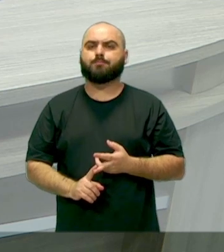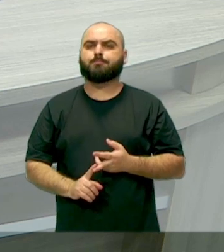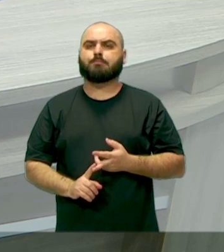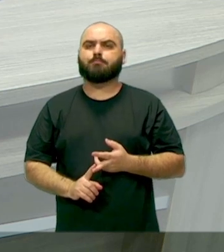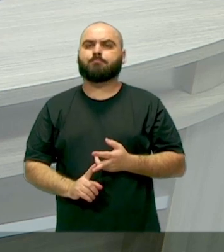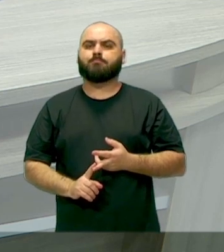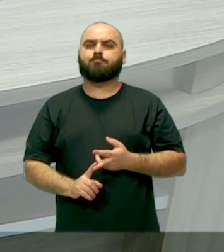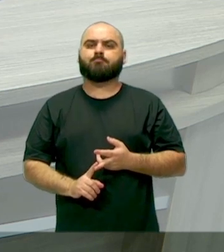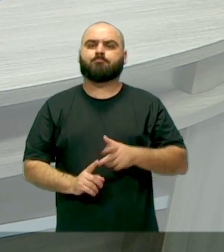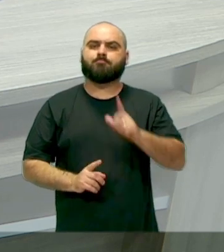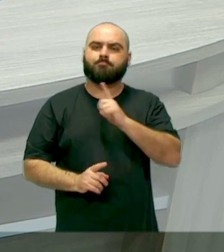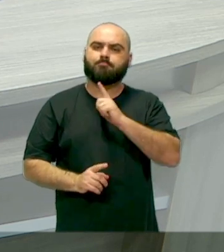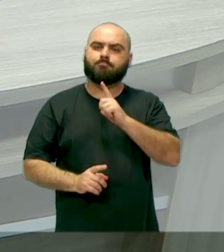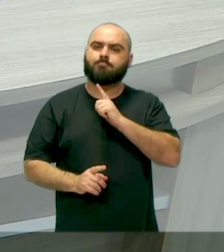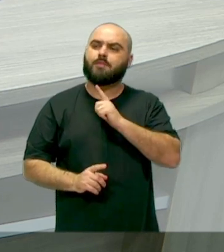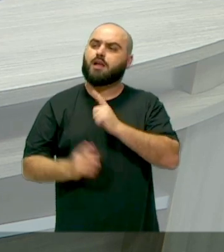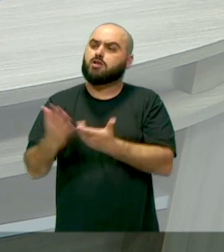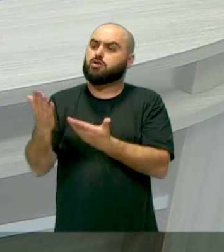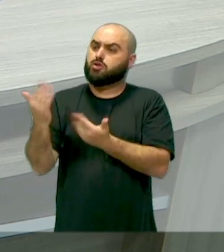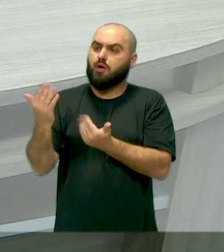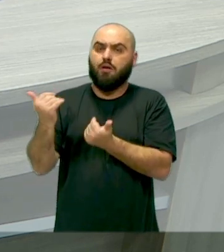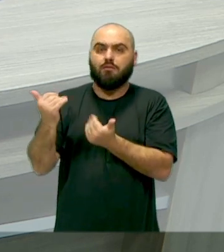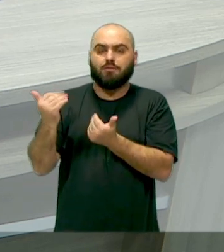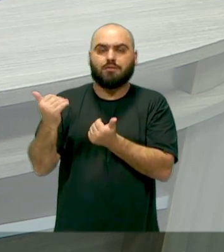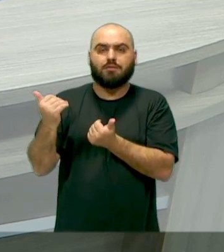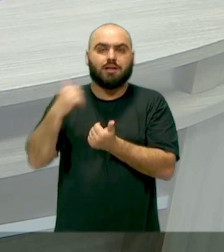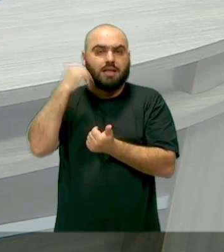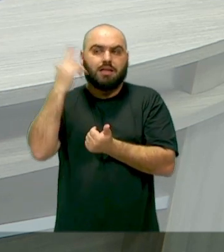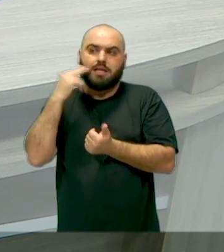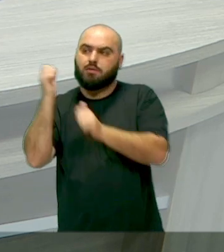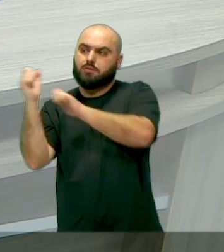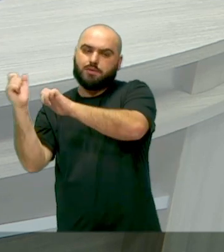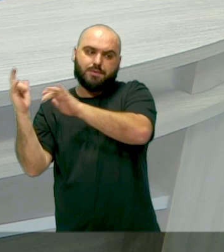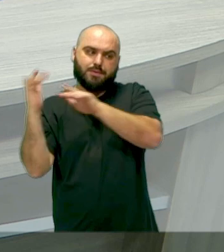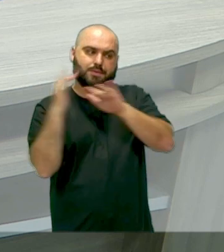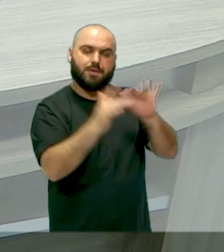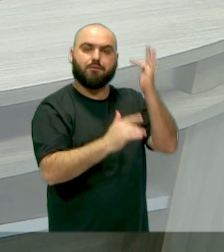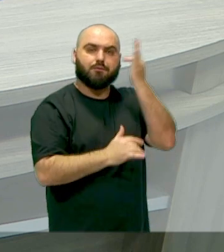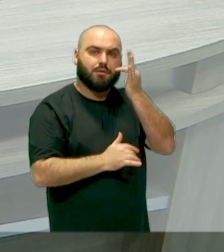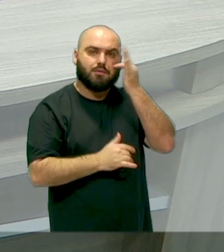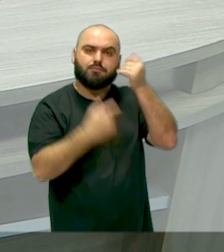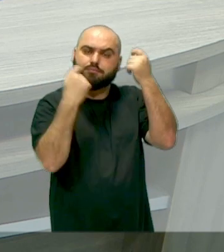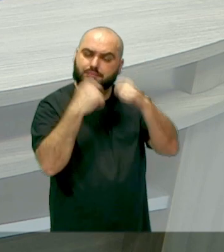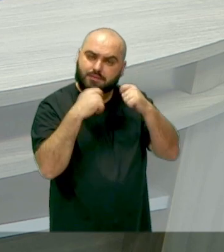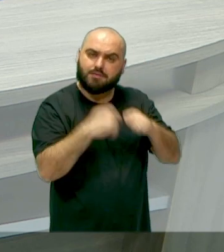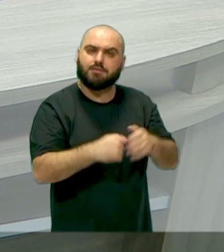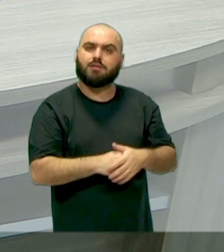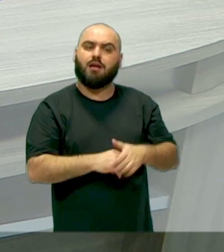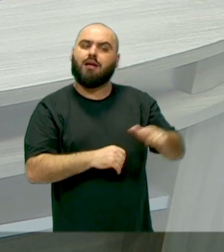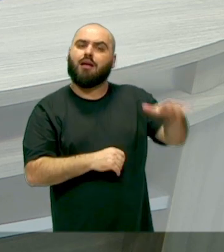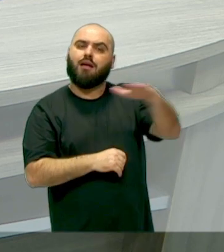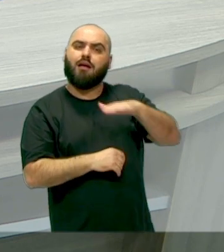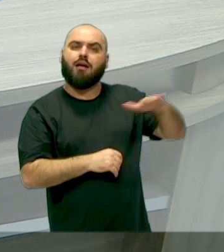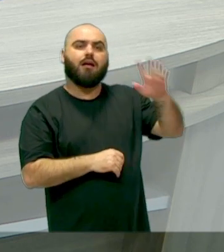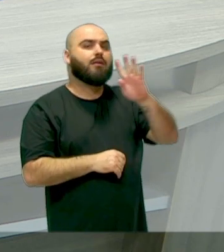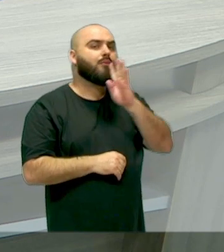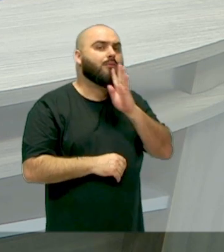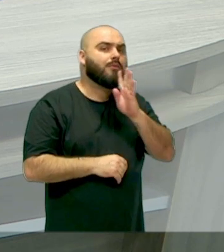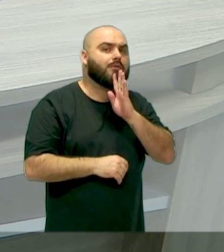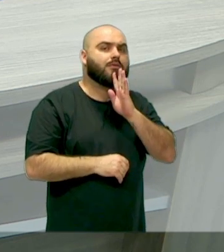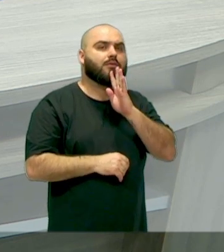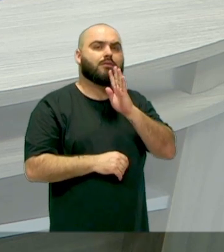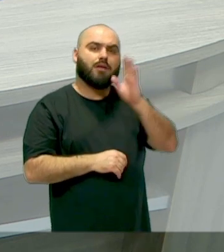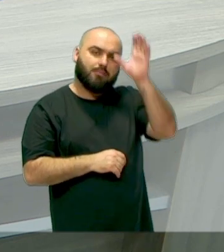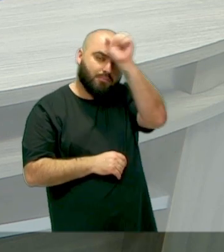tem que trazer essa juventude, tem que trazer para o ambiente do conhecimento.